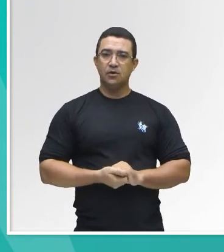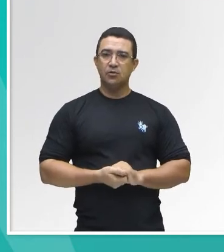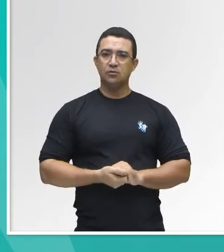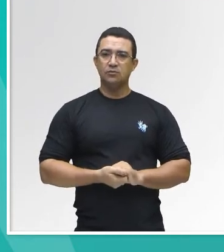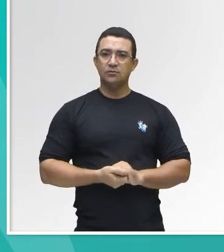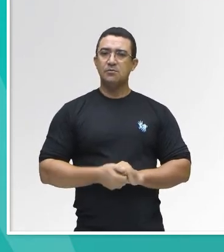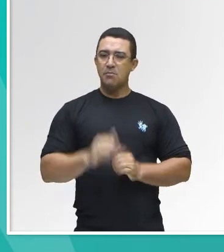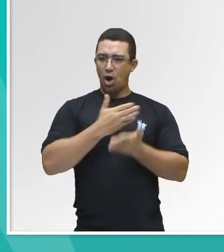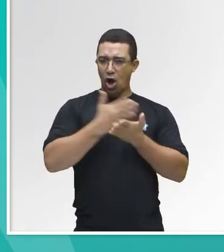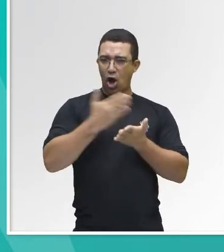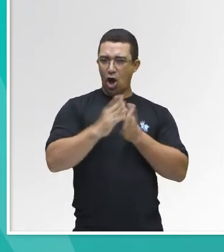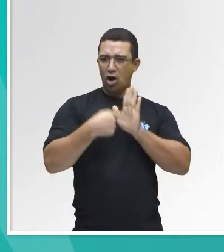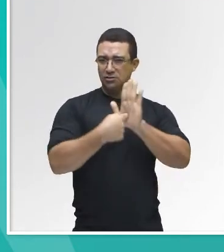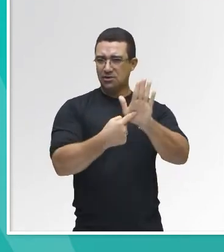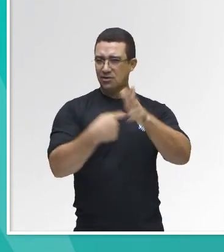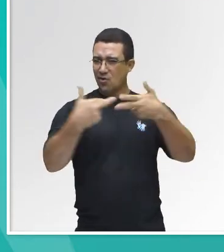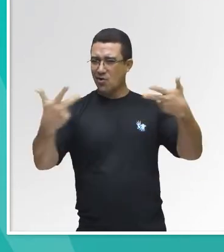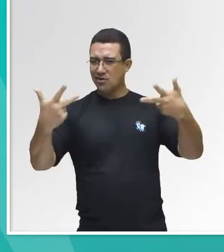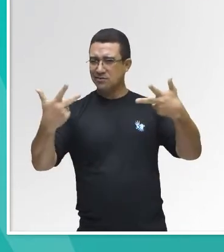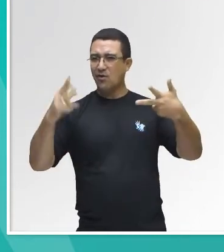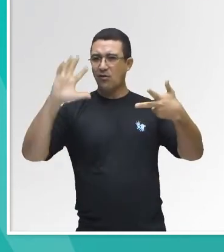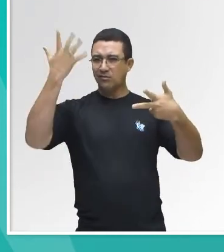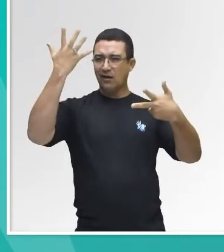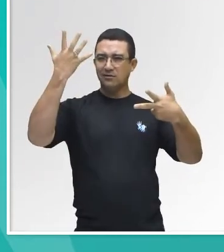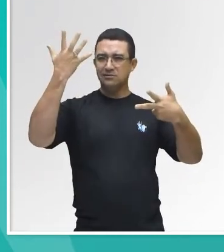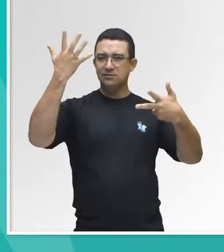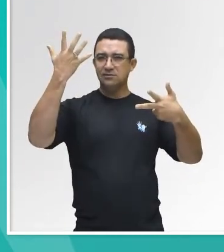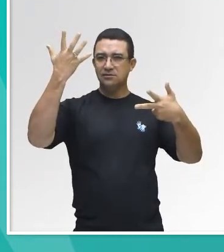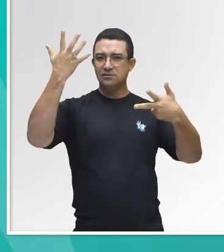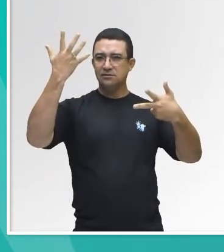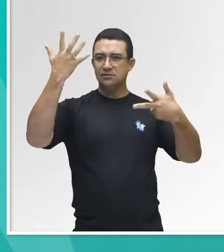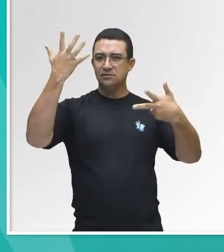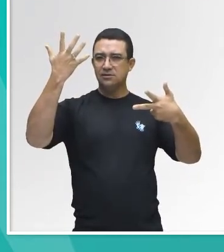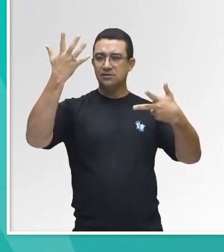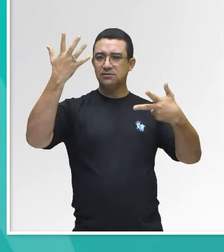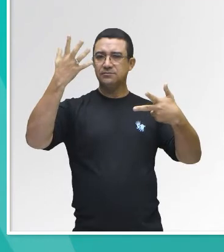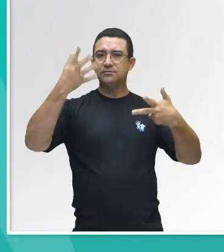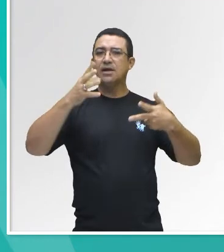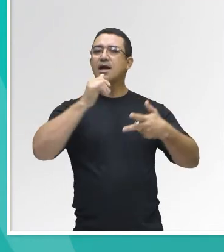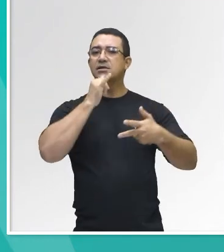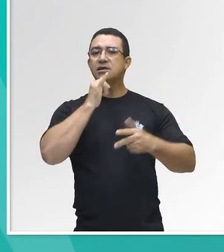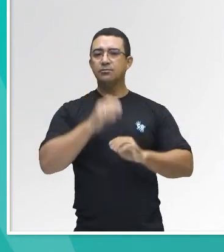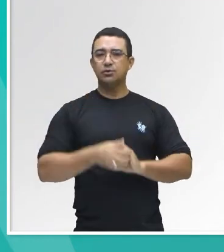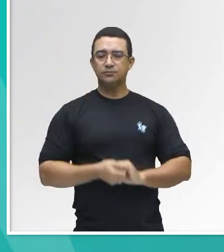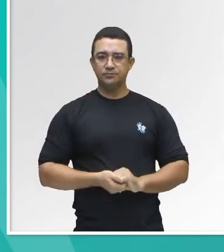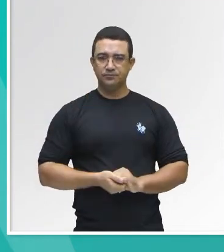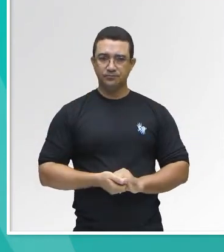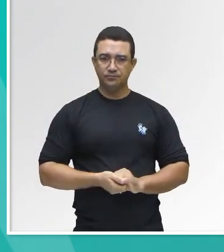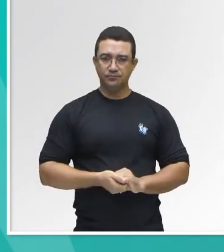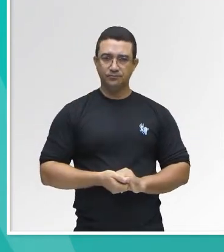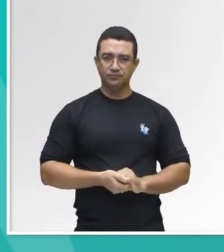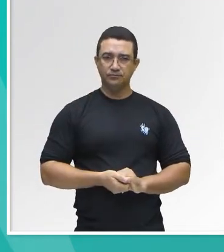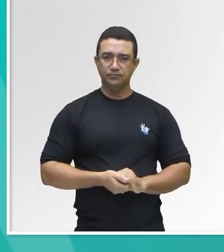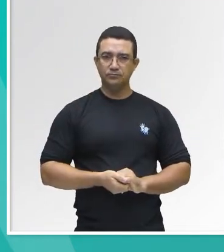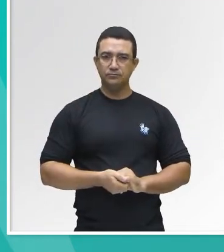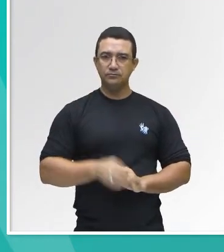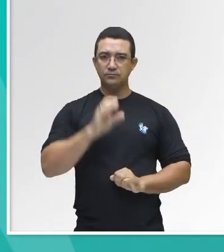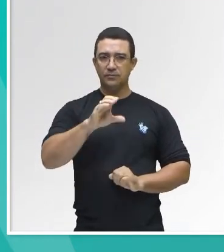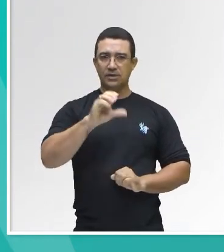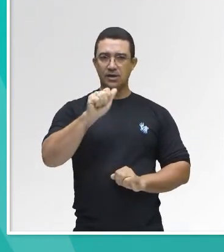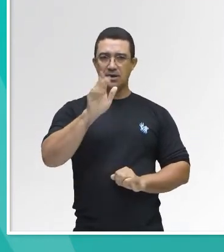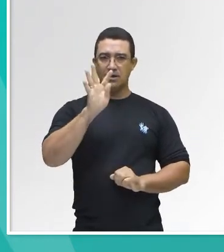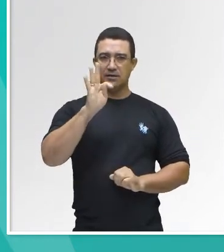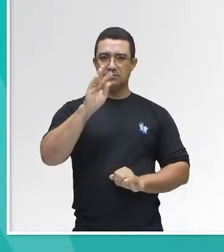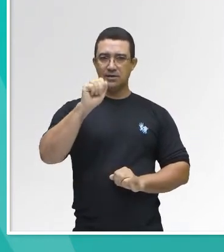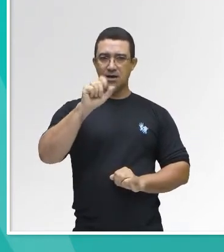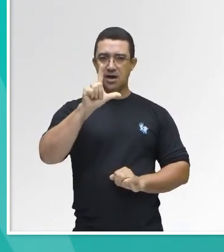a existência de um fenômeno. Aí eu coloquei aqui um exemplo, né, de um raciocínio por sinais. Eu digo aqui: